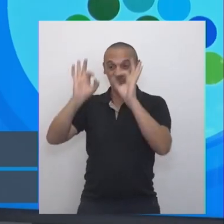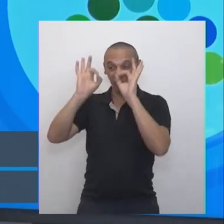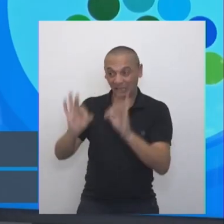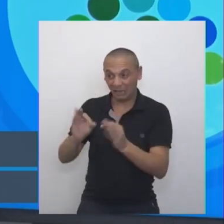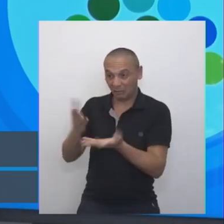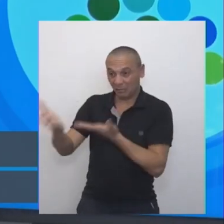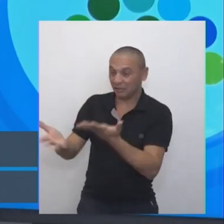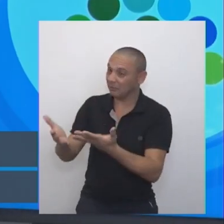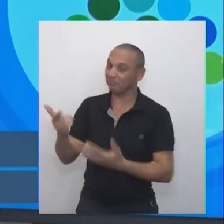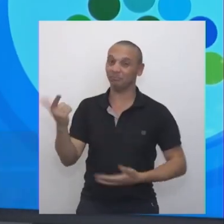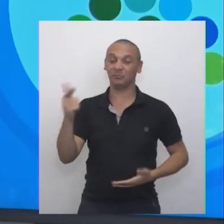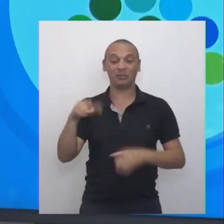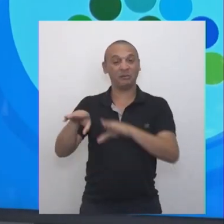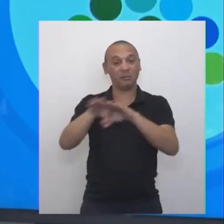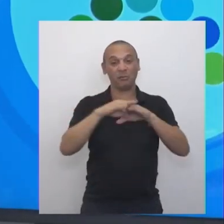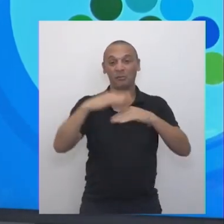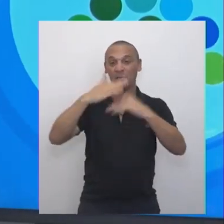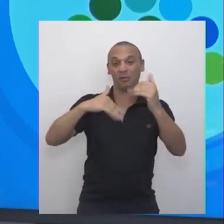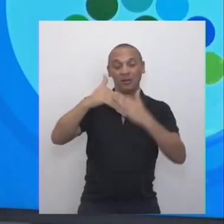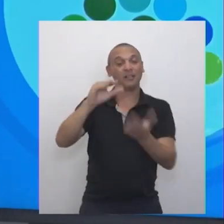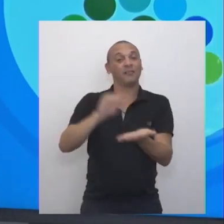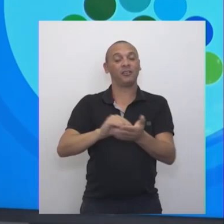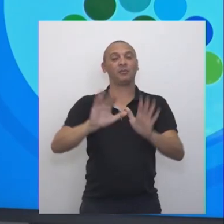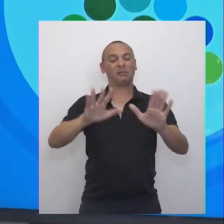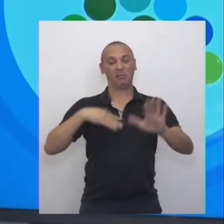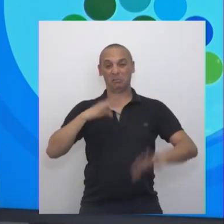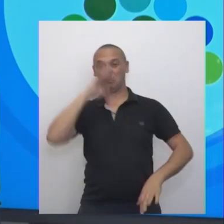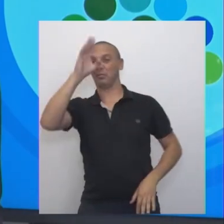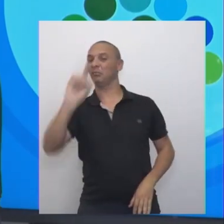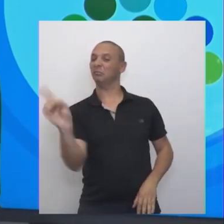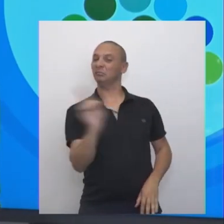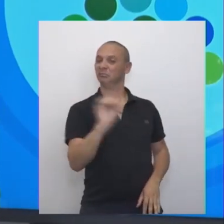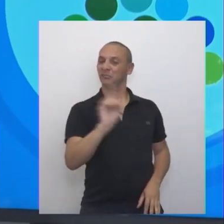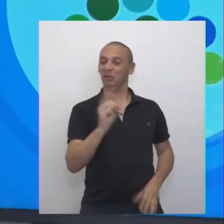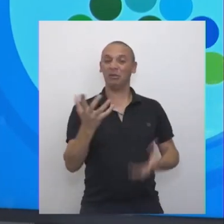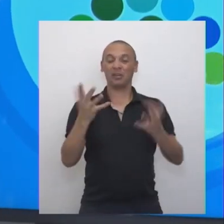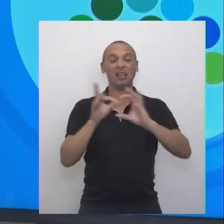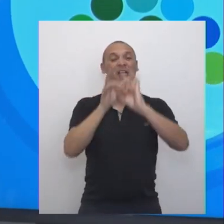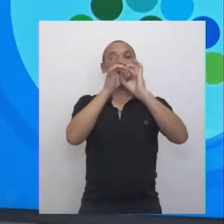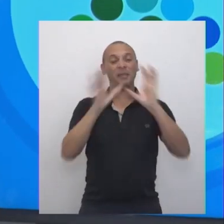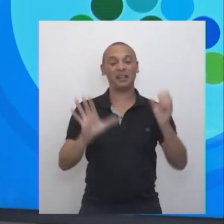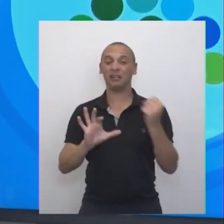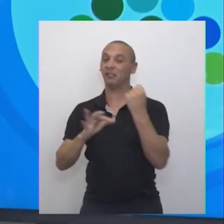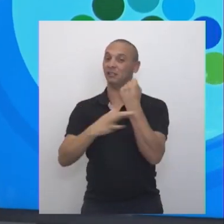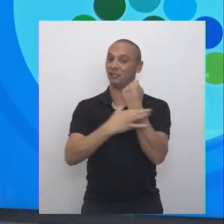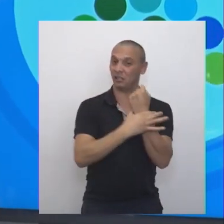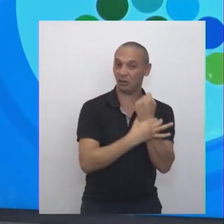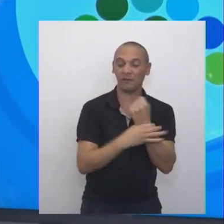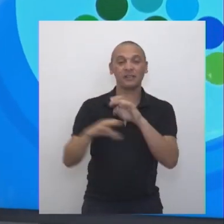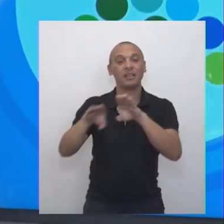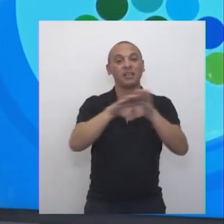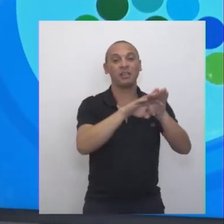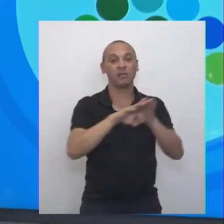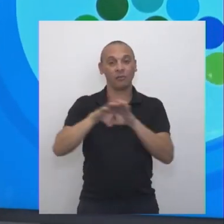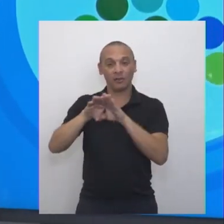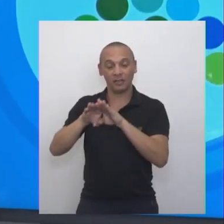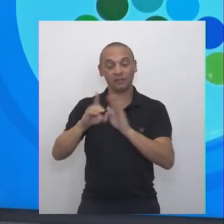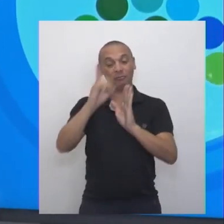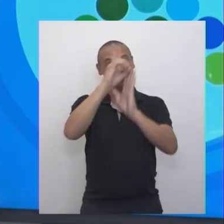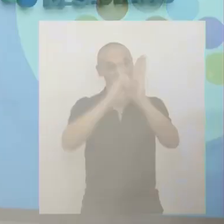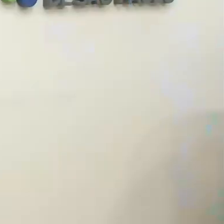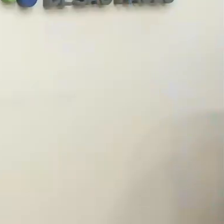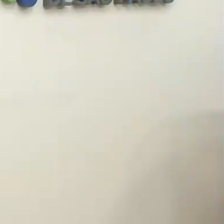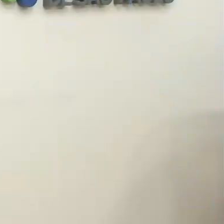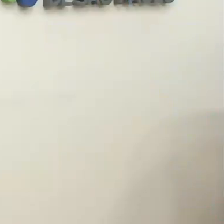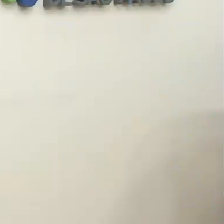suprindo o povo com equidade e qualidade. Mas calma, eu não quero me exaltar, não quero nada além de liberdade, segurança e igualdade. É apenas meu